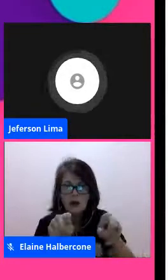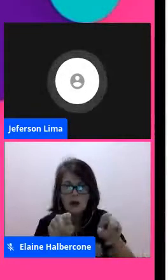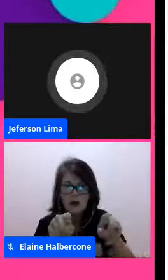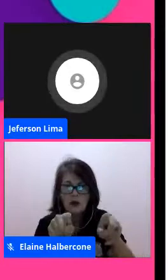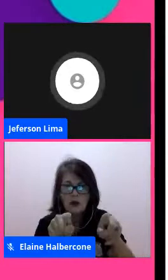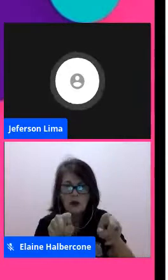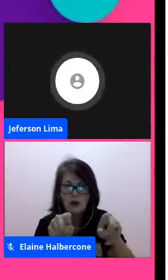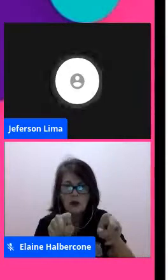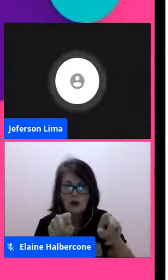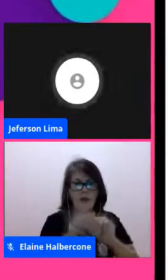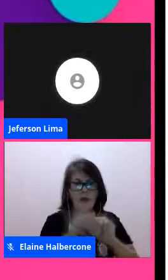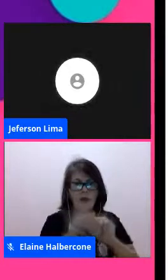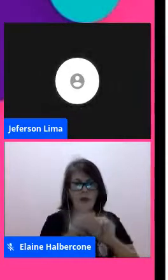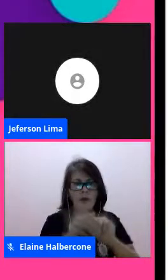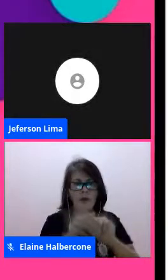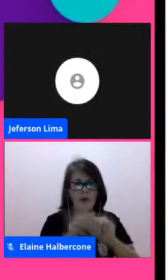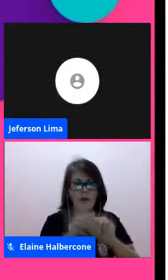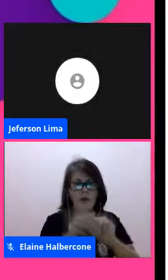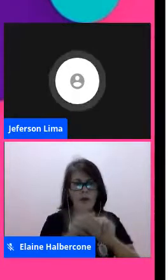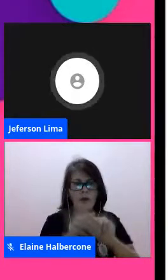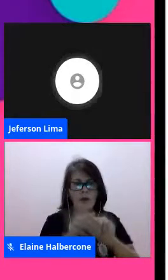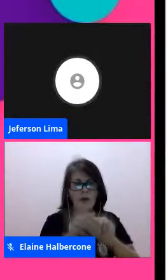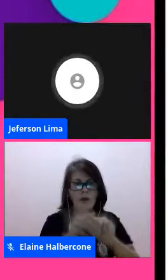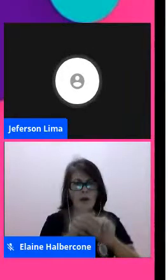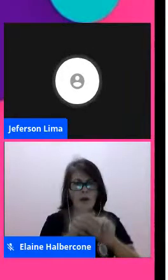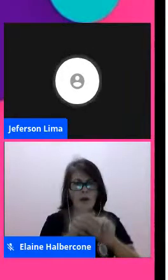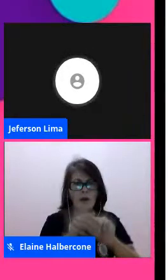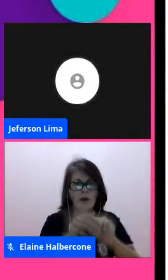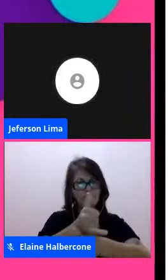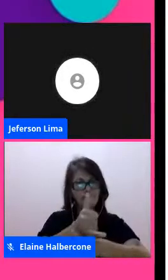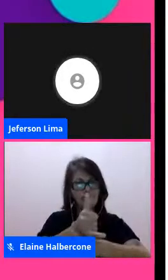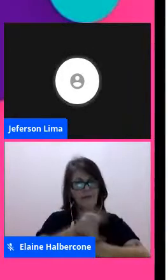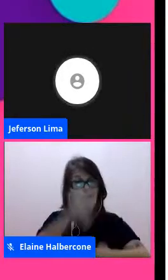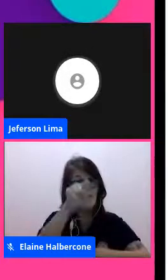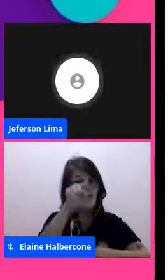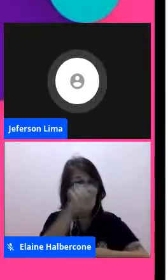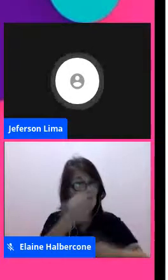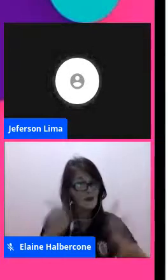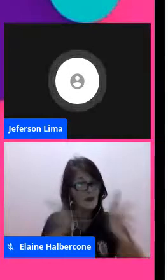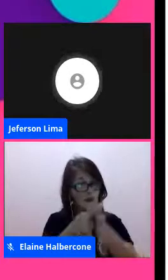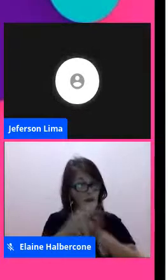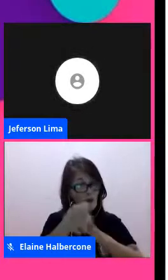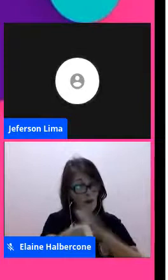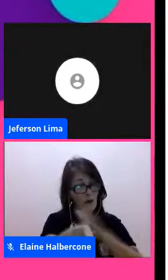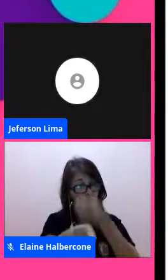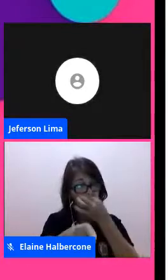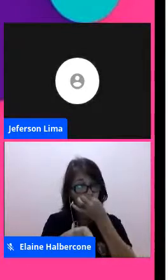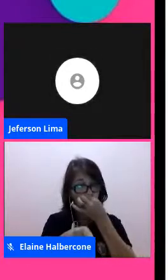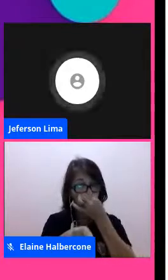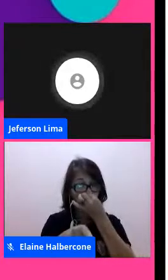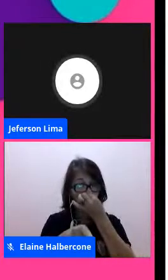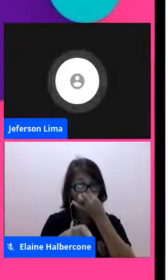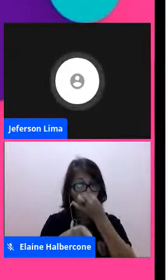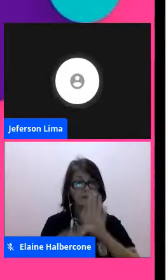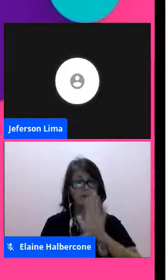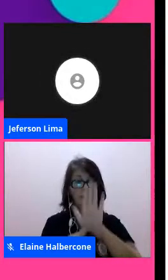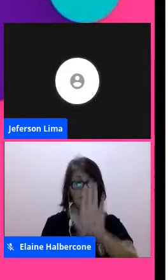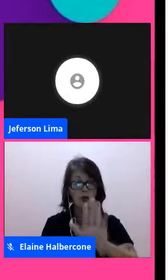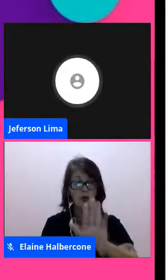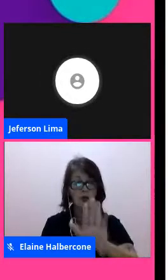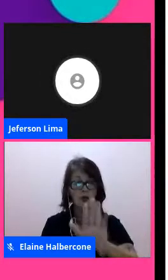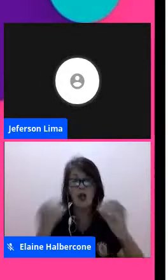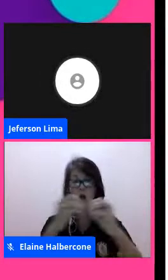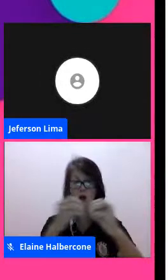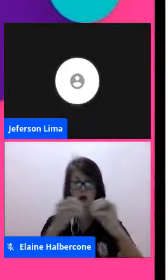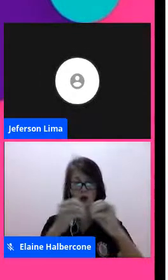E ela pode se conectar à internet. Essa aqui em específico, que eu vou mostrar primeiro, né, que é o Arduino. Deixa eu ver